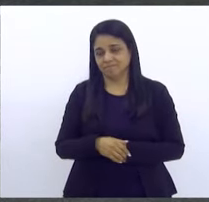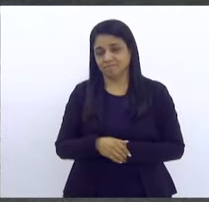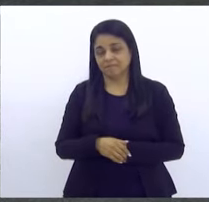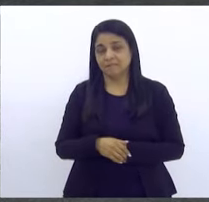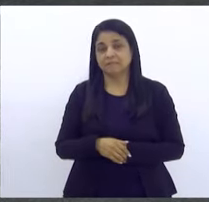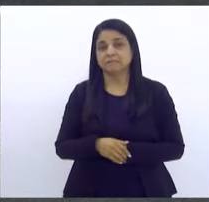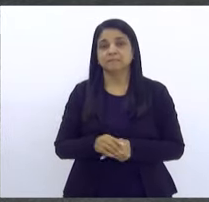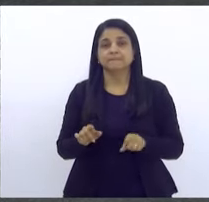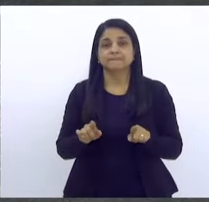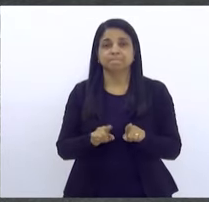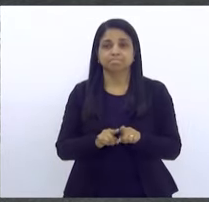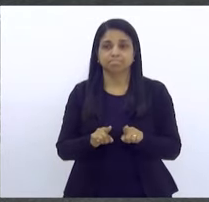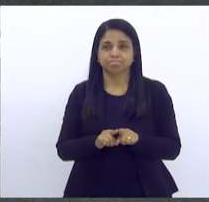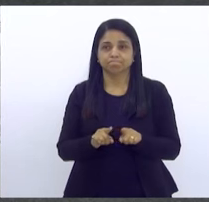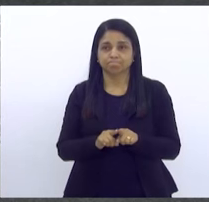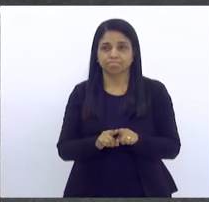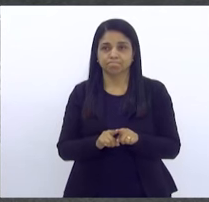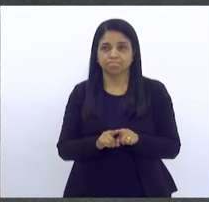também,